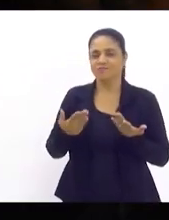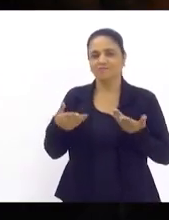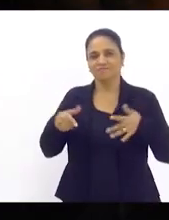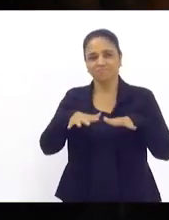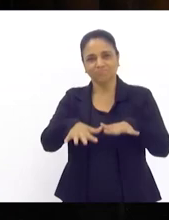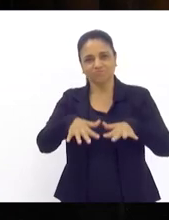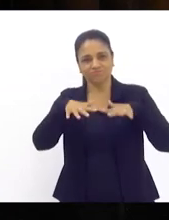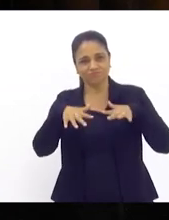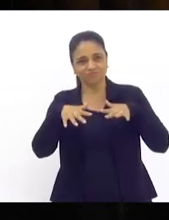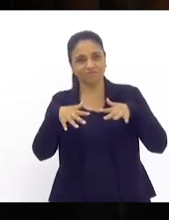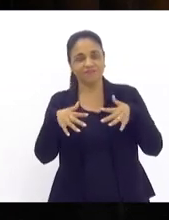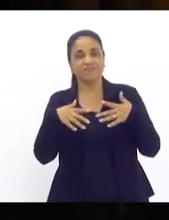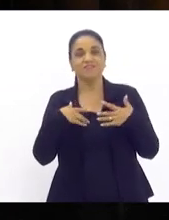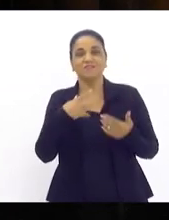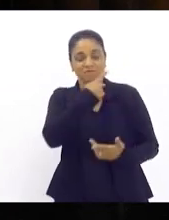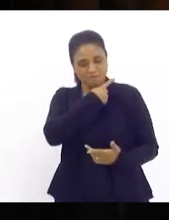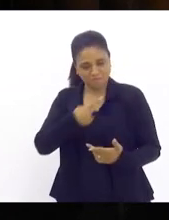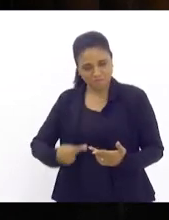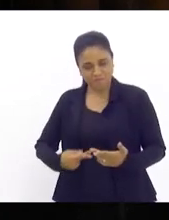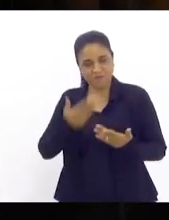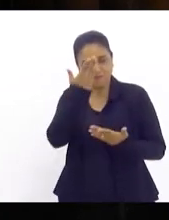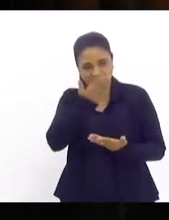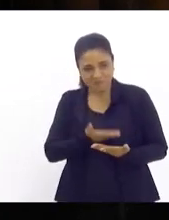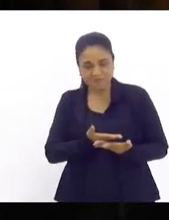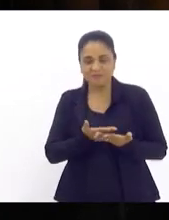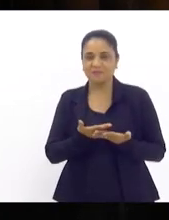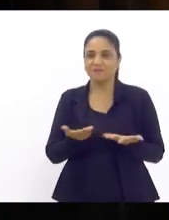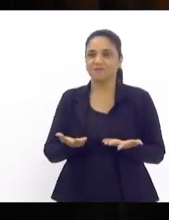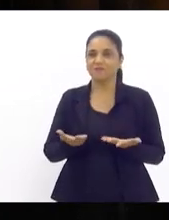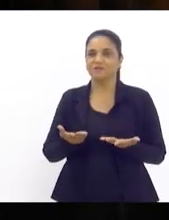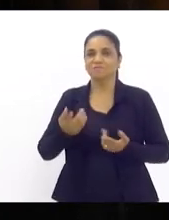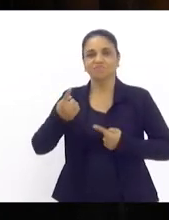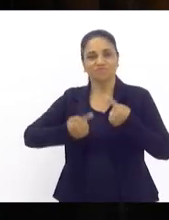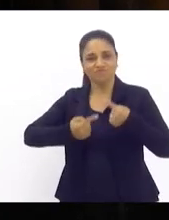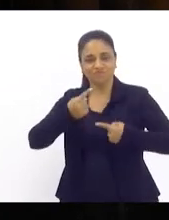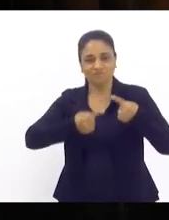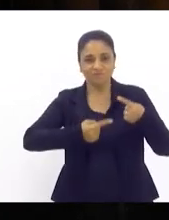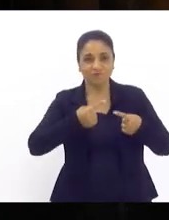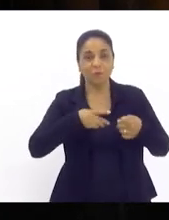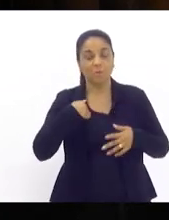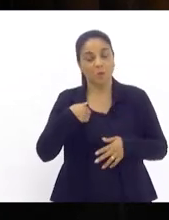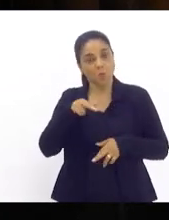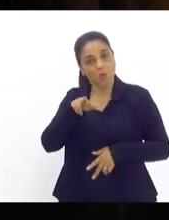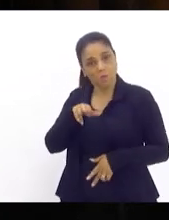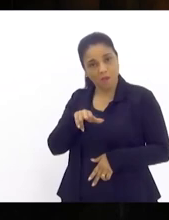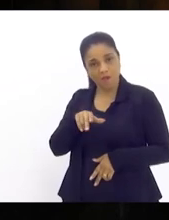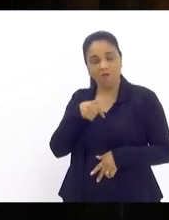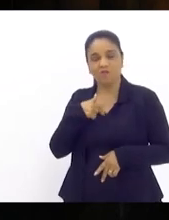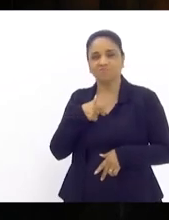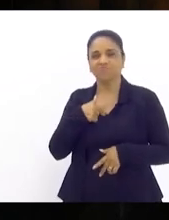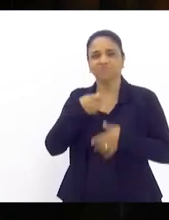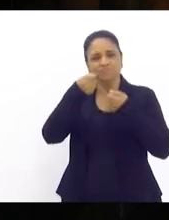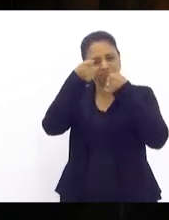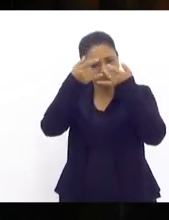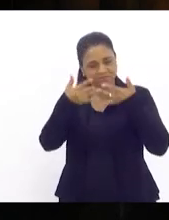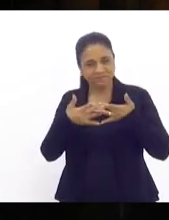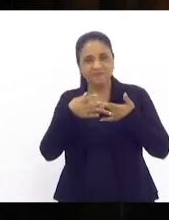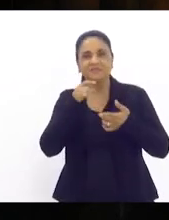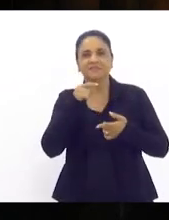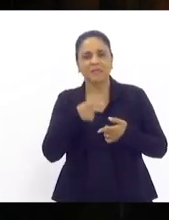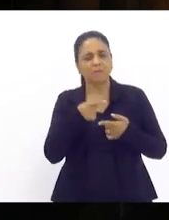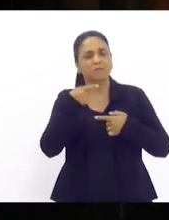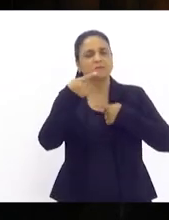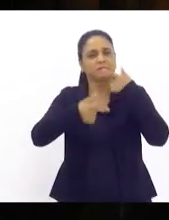tendo Vossa Excelência como presidente desta sessão. A senhora sabe que o meu irmão sempre disse muito sobre o seu